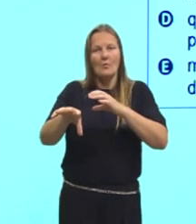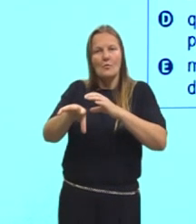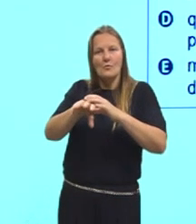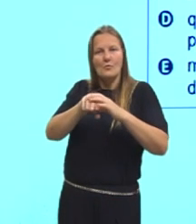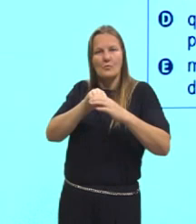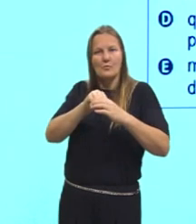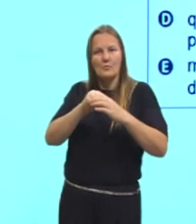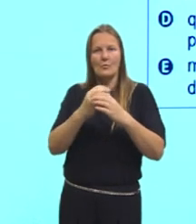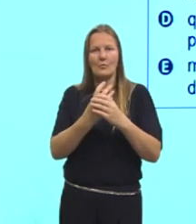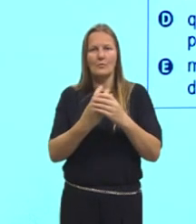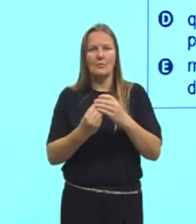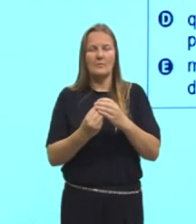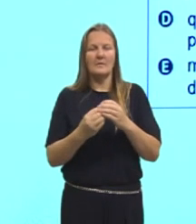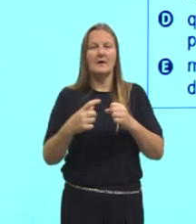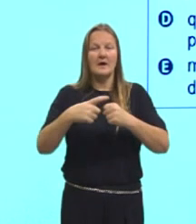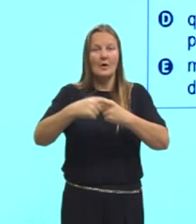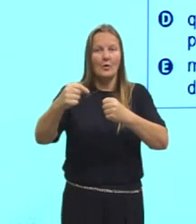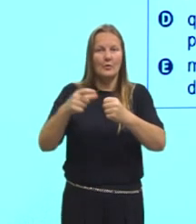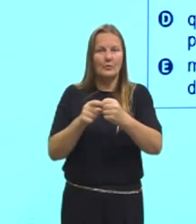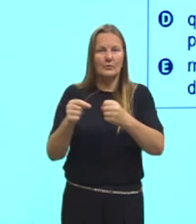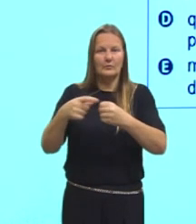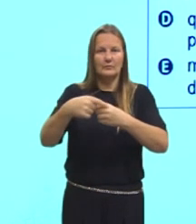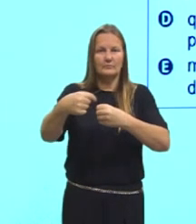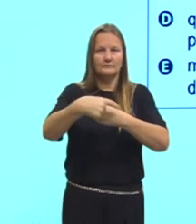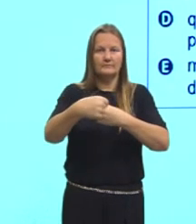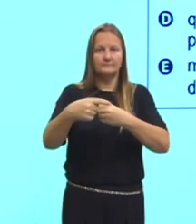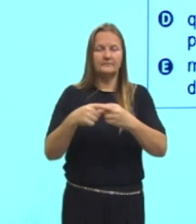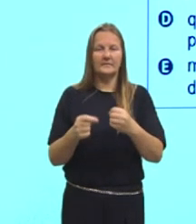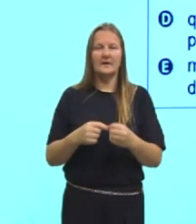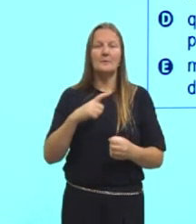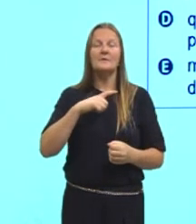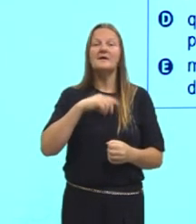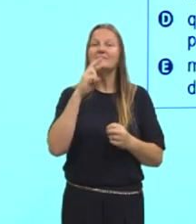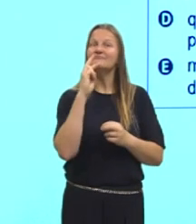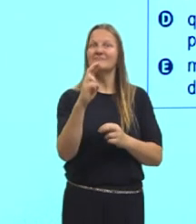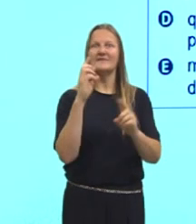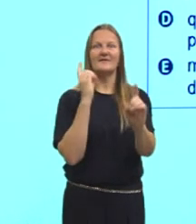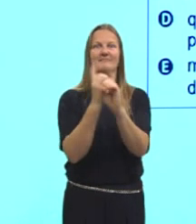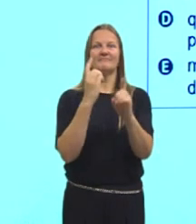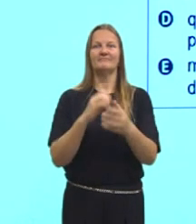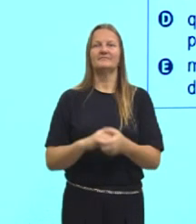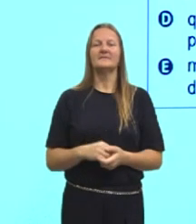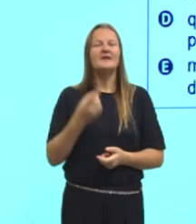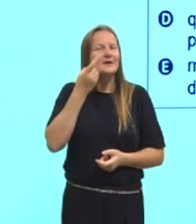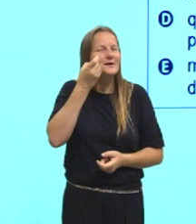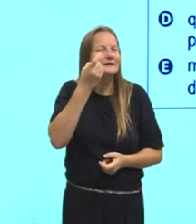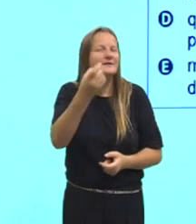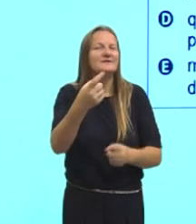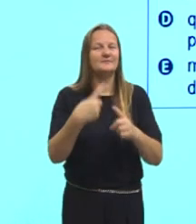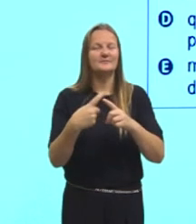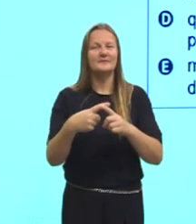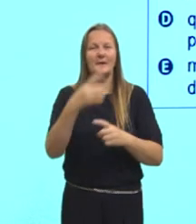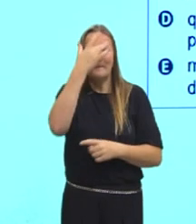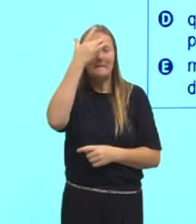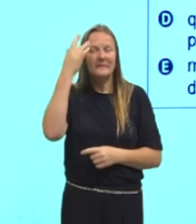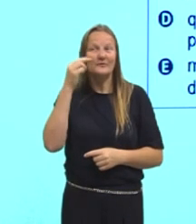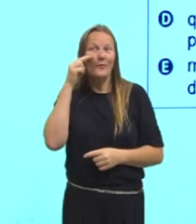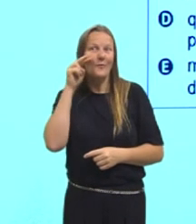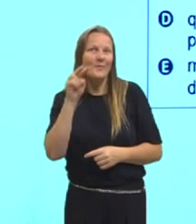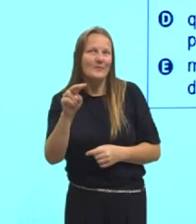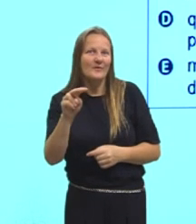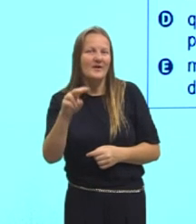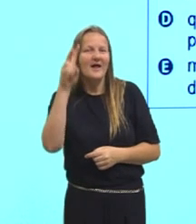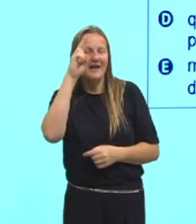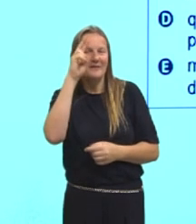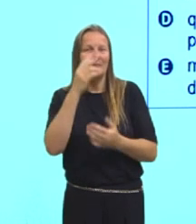sabendo esse conceito matou a charada e esse daqui bem interessante também que o pessoal colocou os olhos já